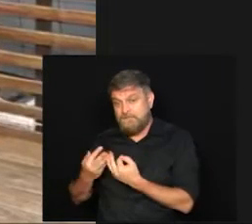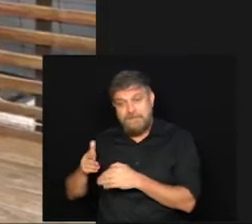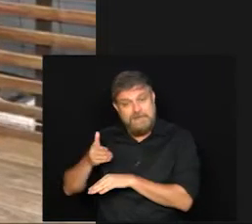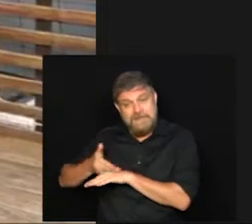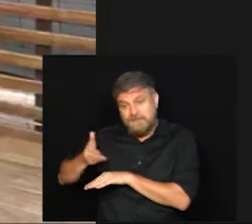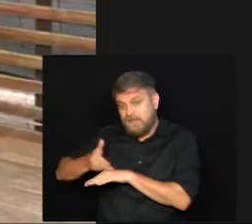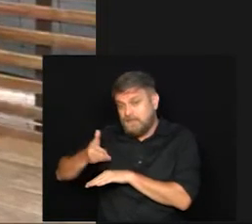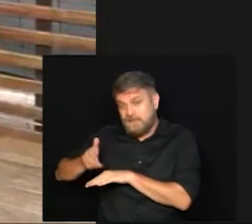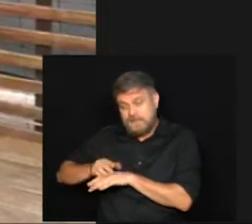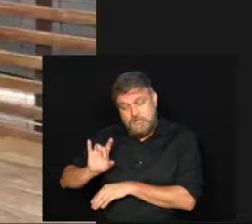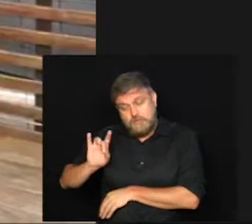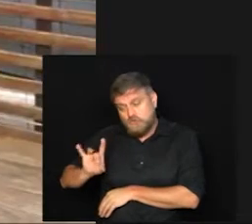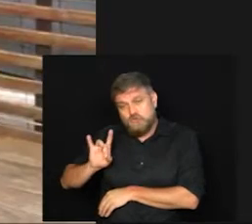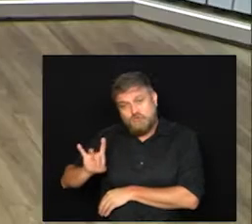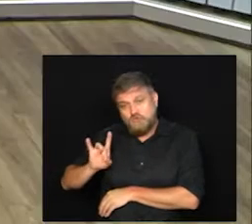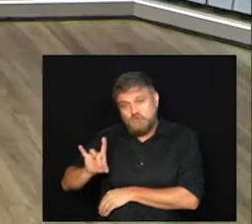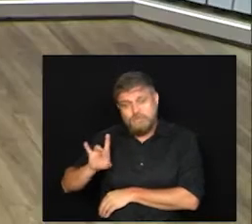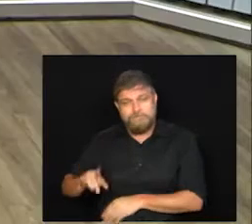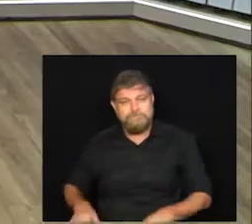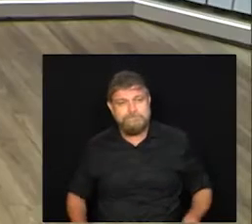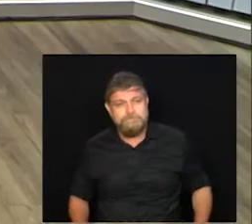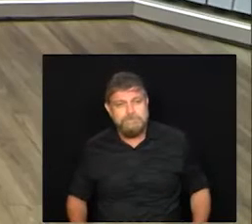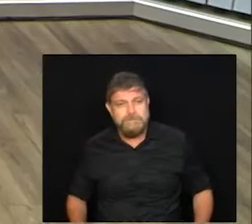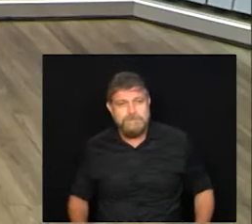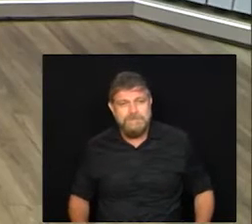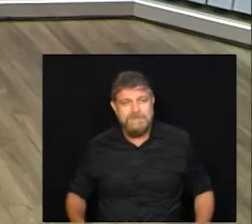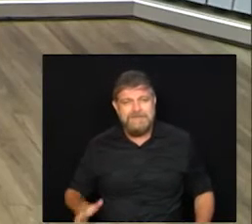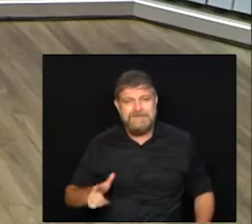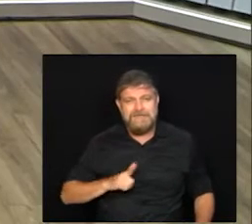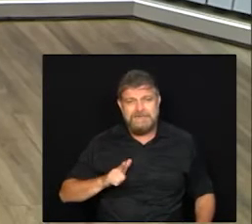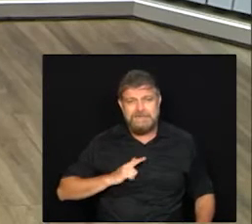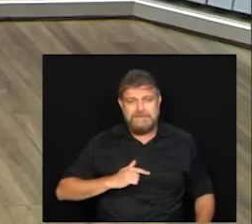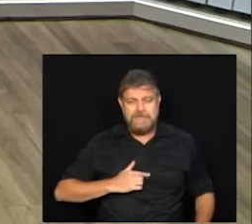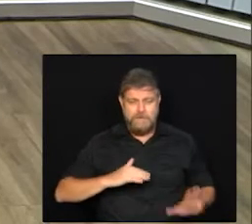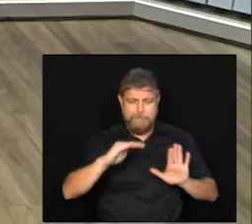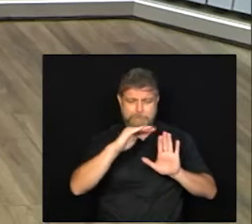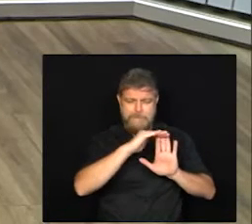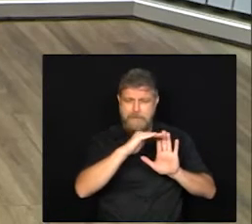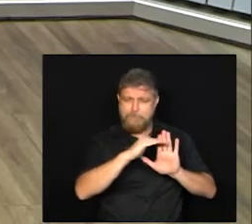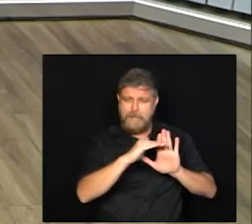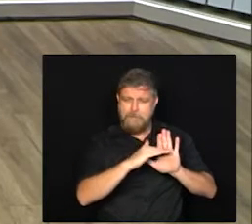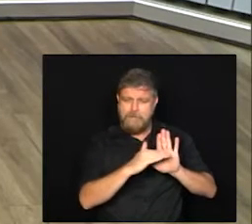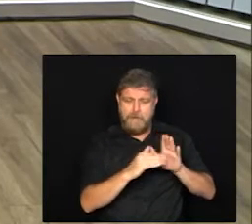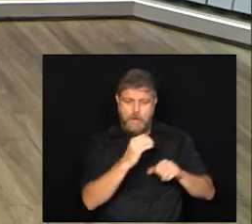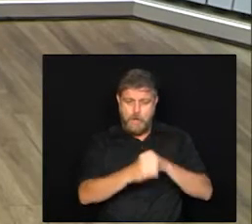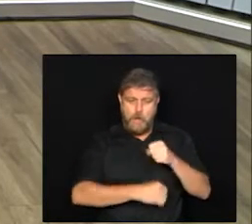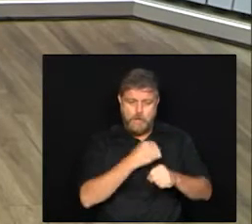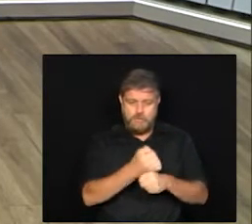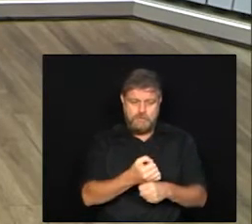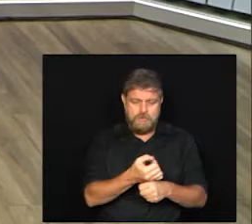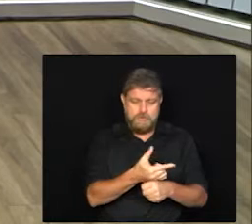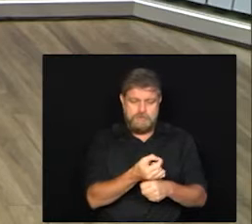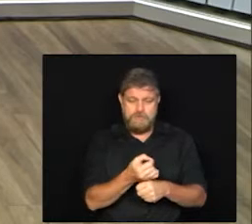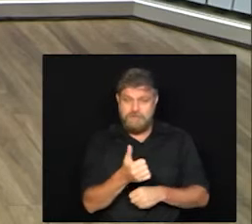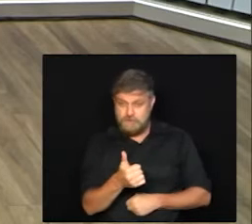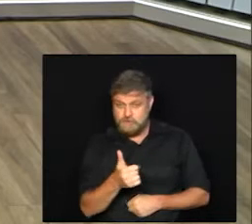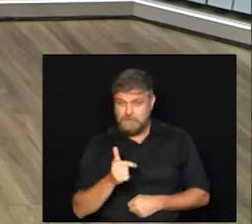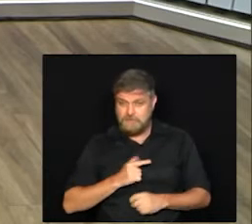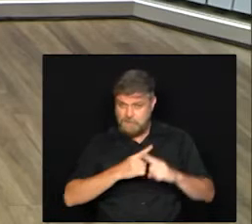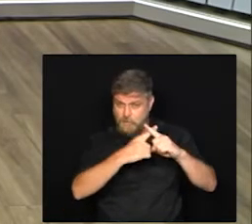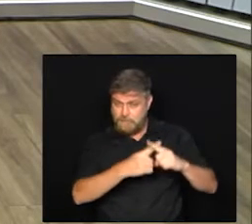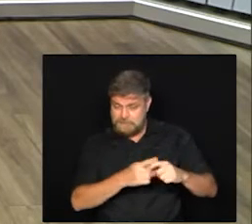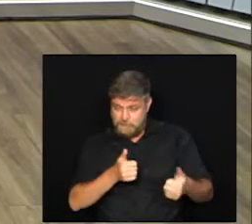nada. E existe um calendário para este ano de 2021? Tem uma próxima